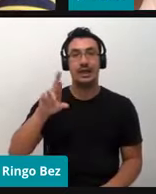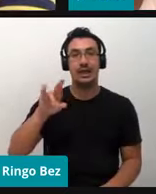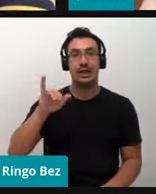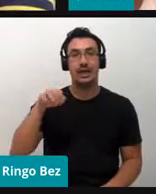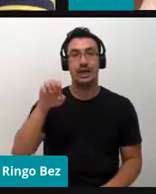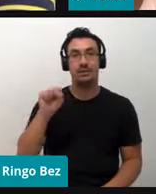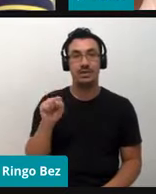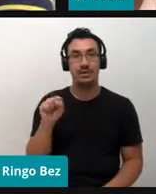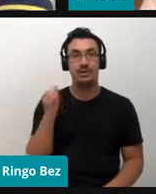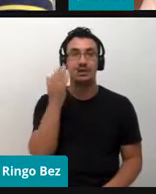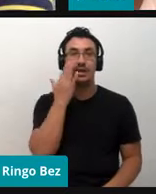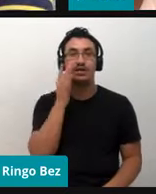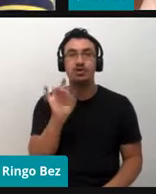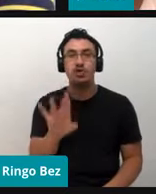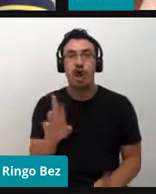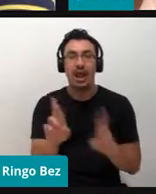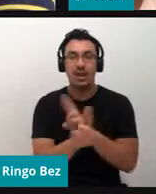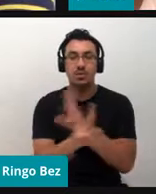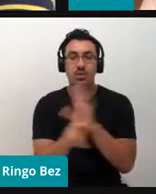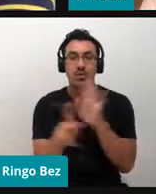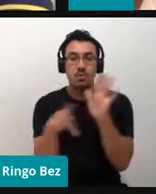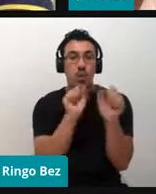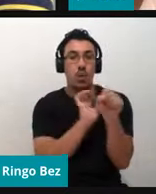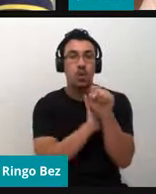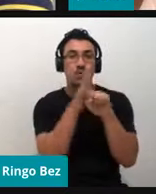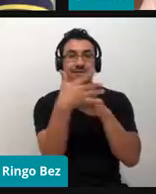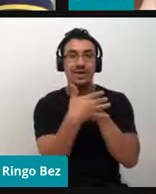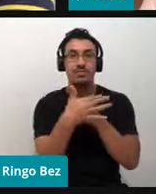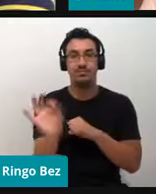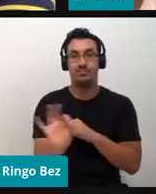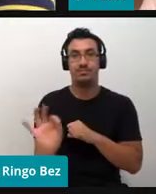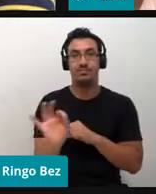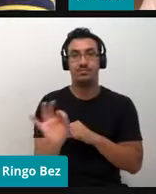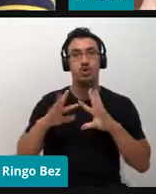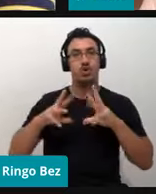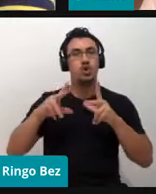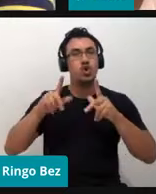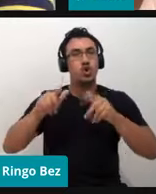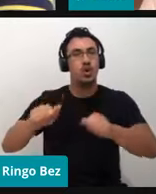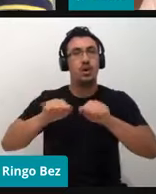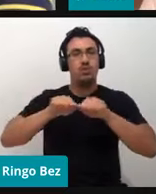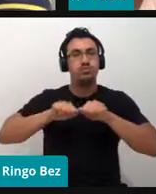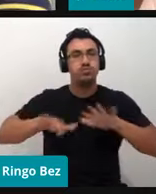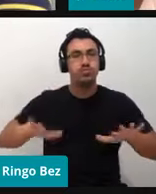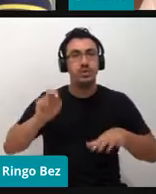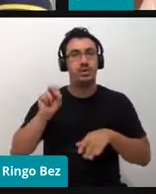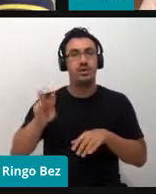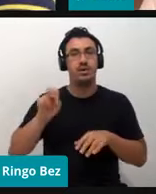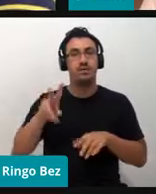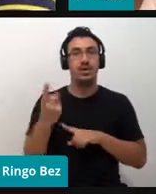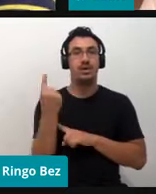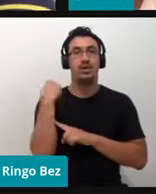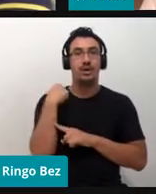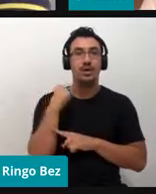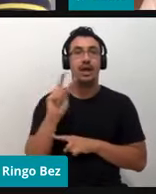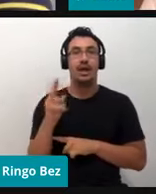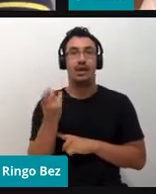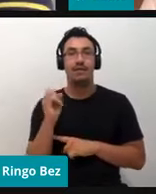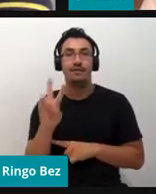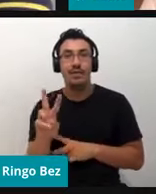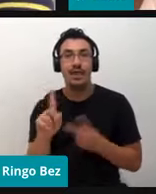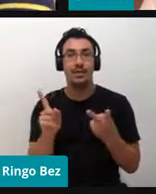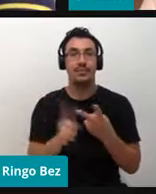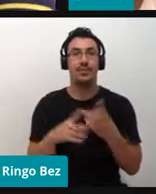pelo coronavírus. Quase todas as epidemias virais que a gente já teve na humanidade, seja HIV, né, a